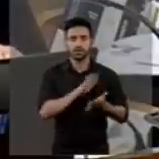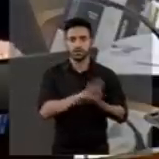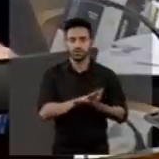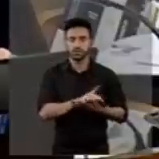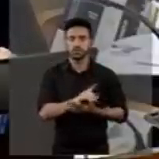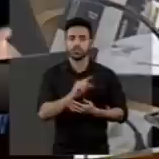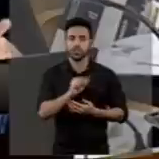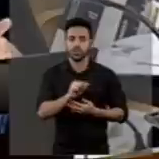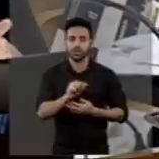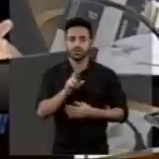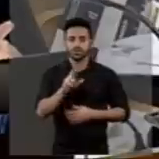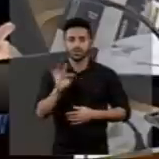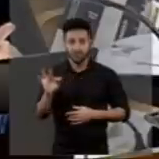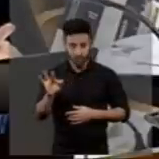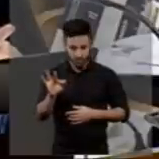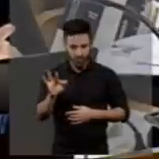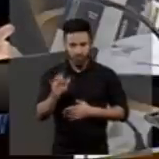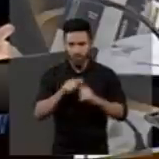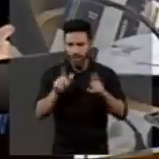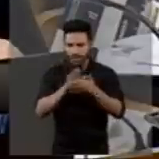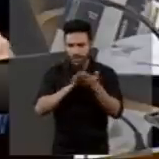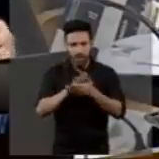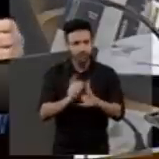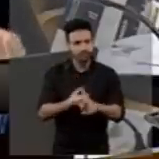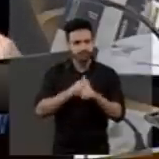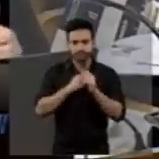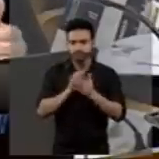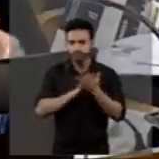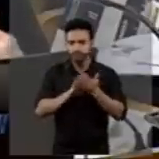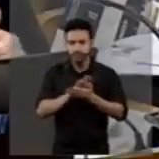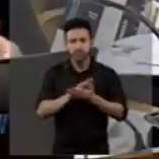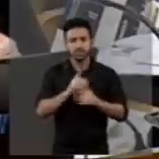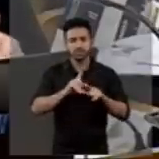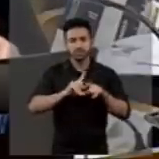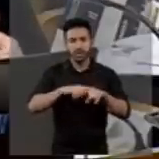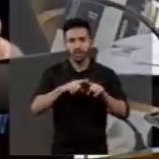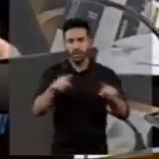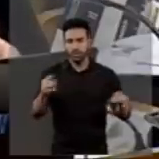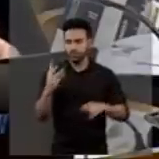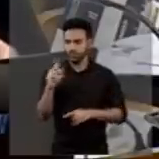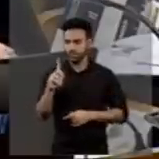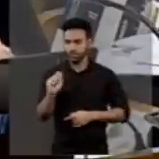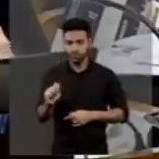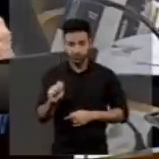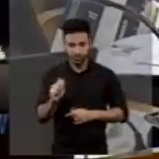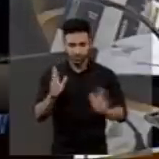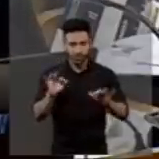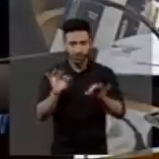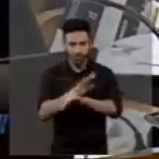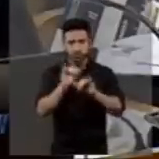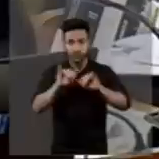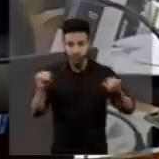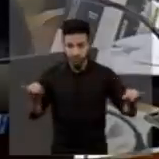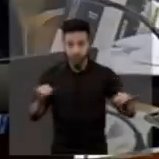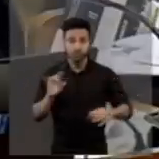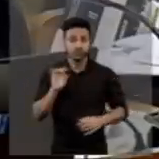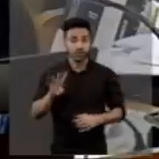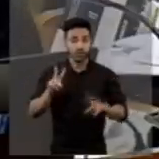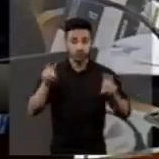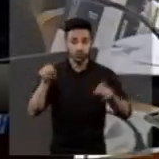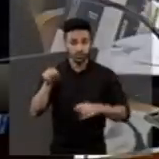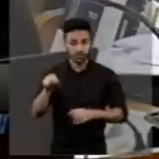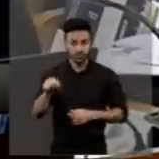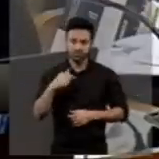Receita Federal sem efeito suspensivo dentro de 30 dias contados à data de sua publicação, somente em relação a